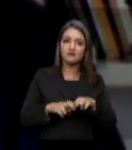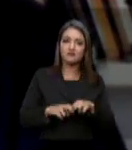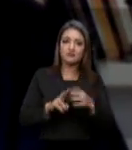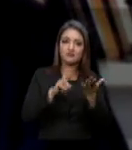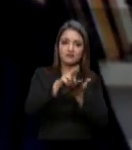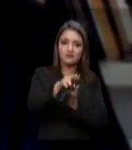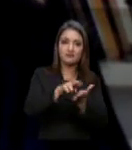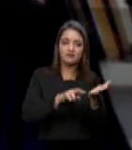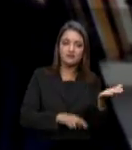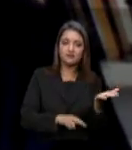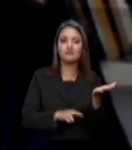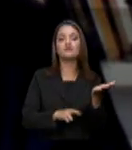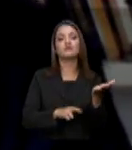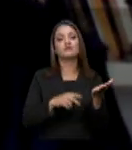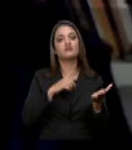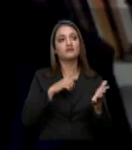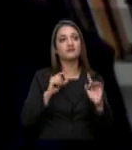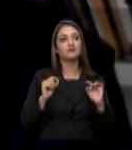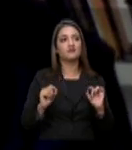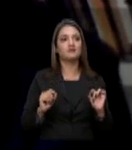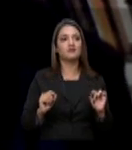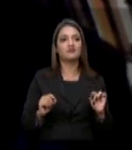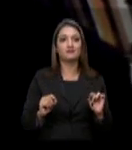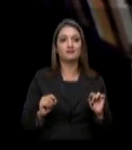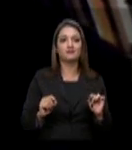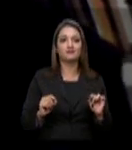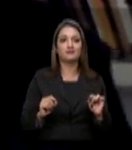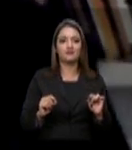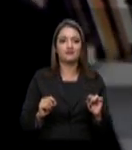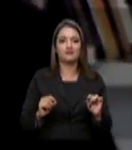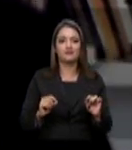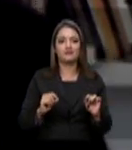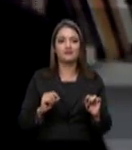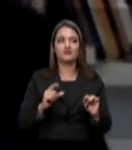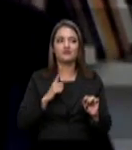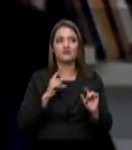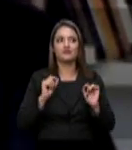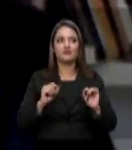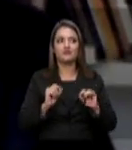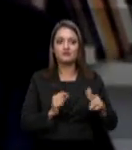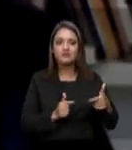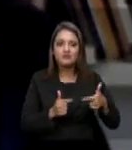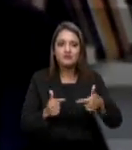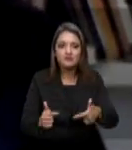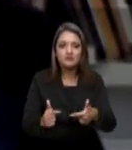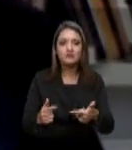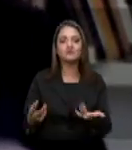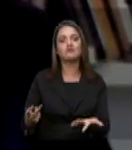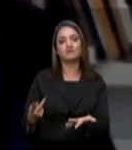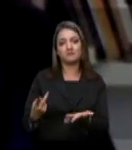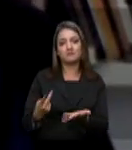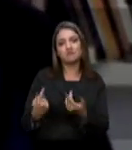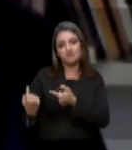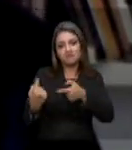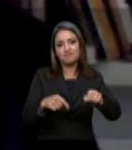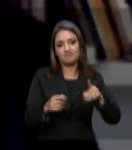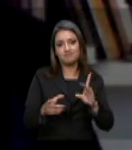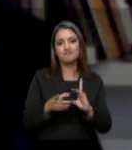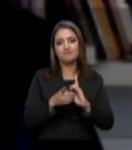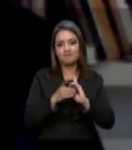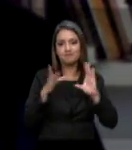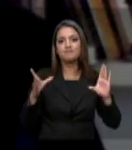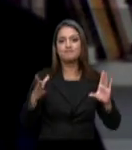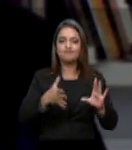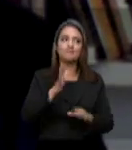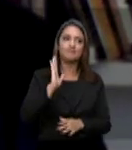relatoria daquilo que nós chamamos de das fake News dos atos antidemocráticos e que